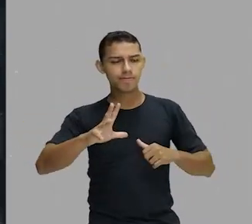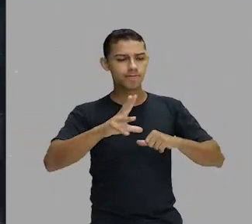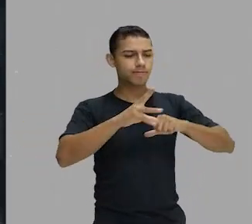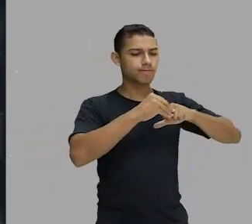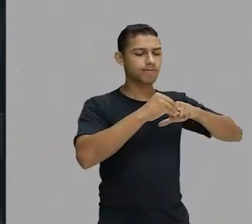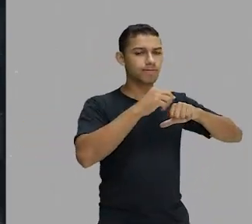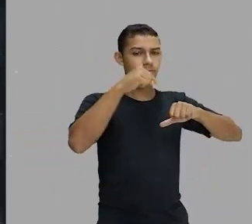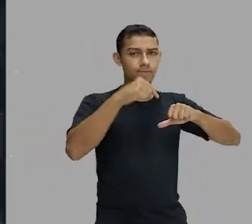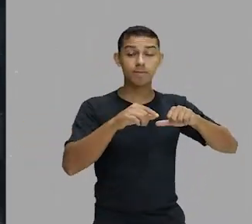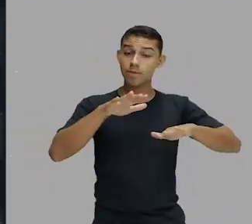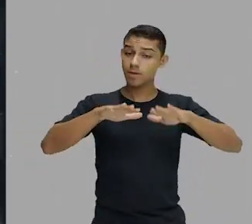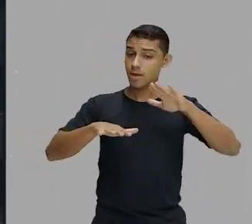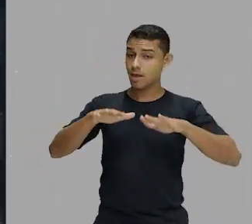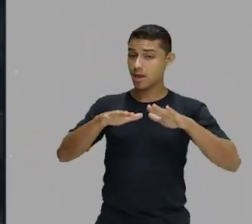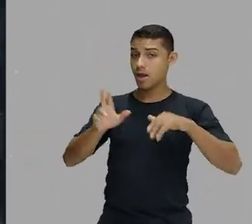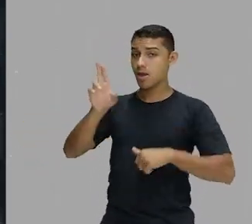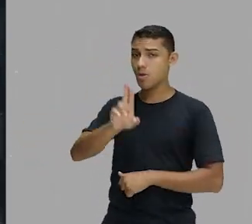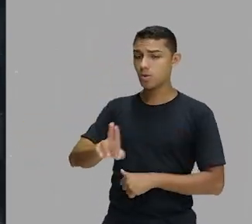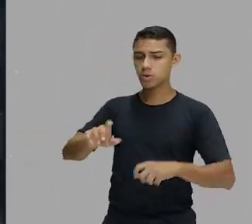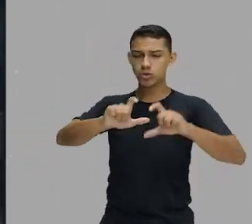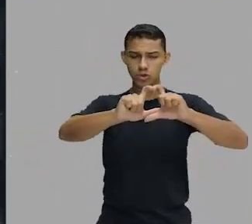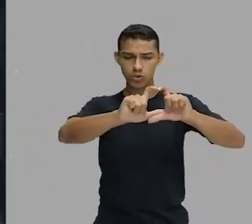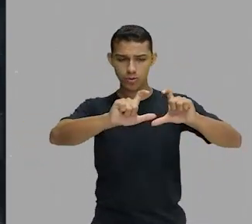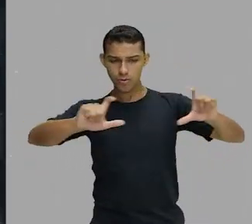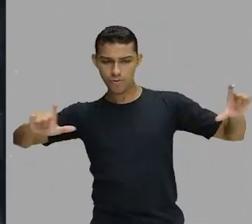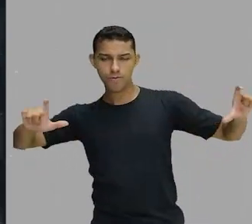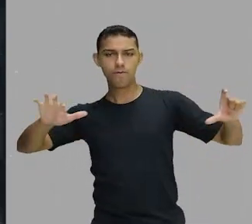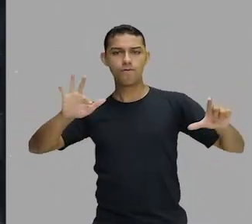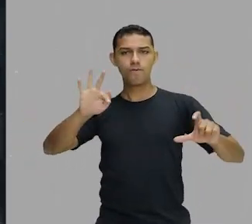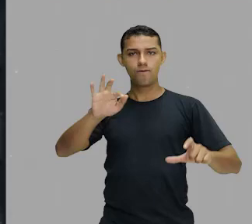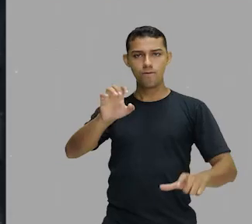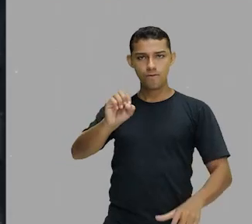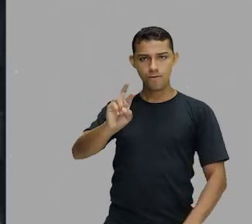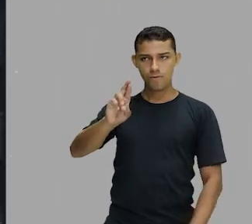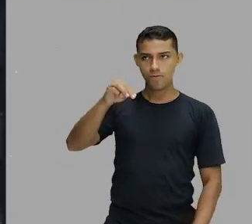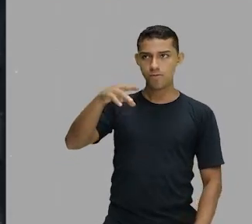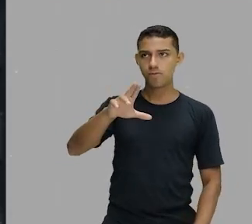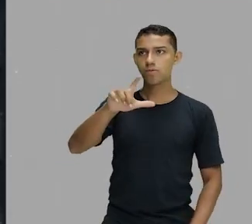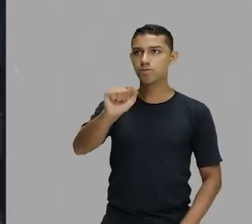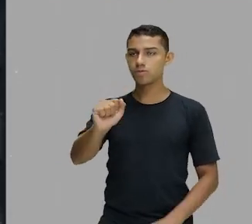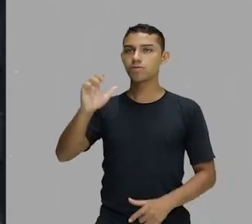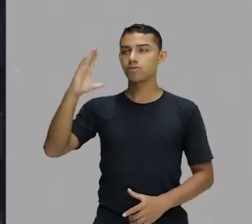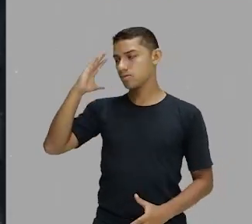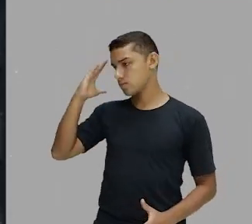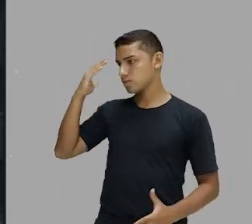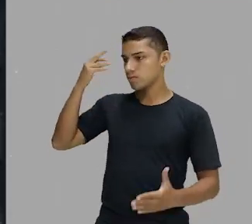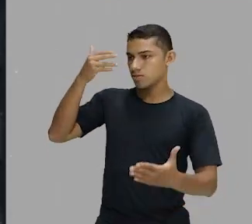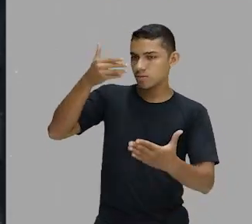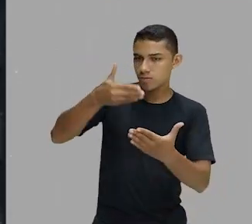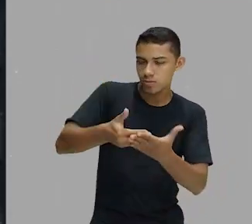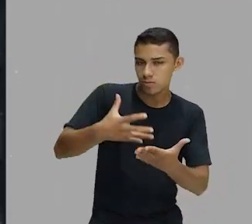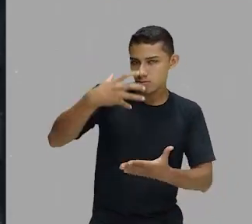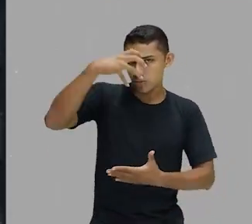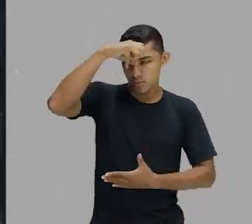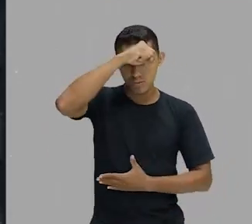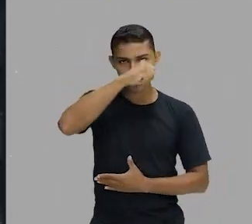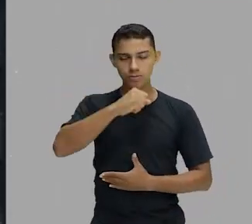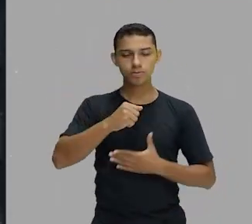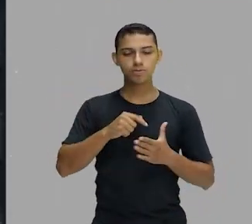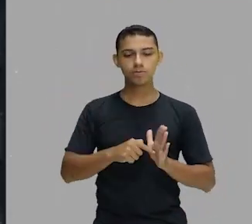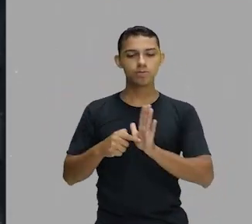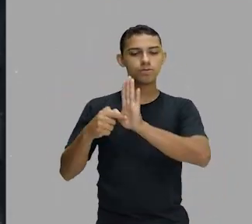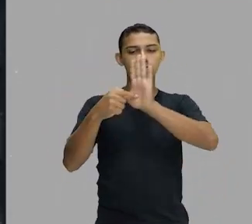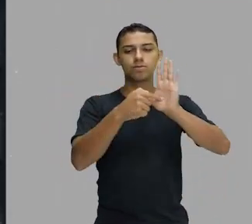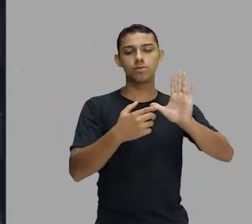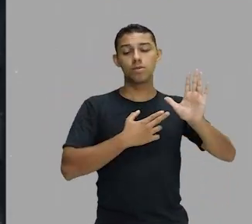conhecimento, independente de uso de fórmulas, o conhecimento que nós já temos adquirido para as situações que serão apresentadas.